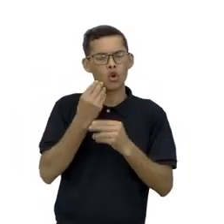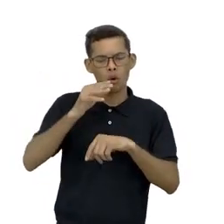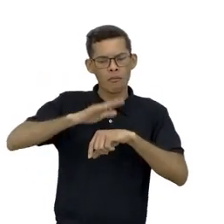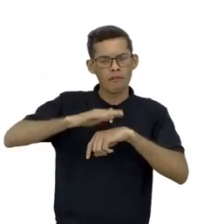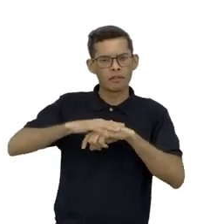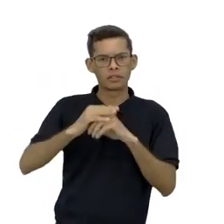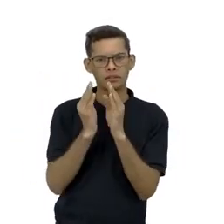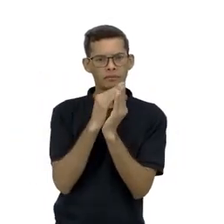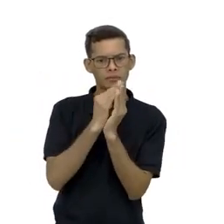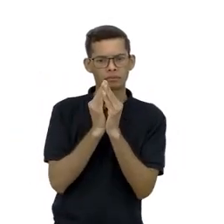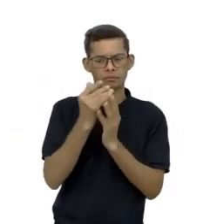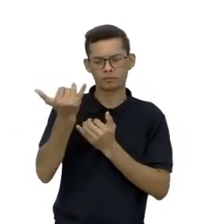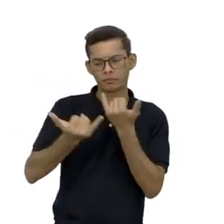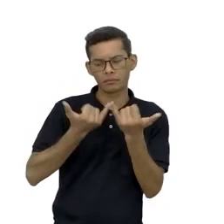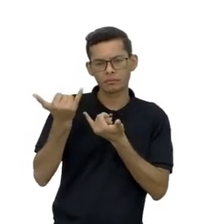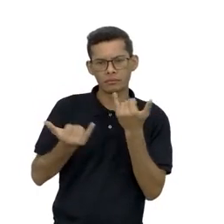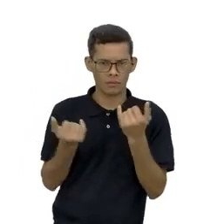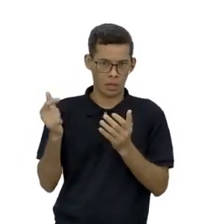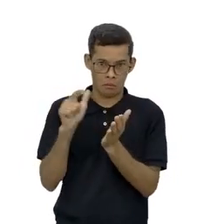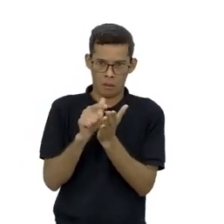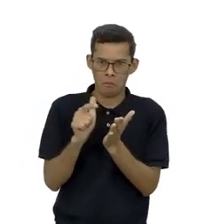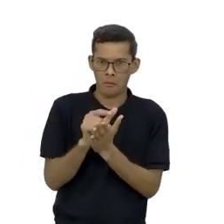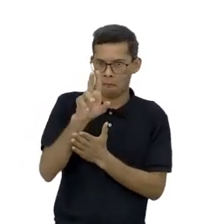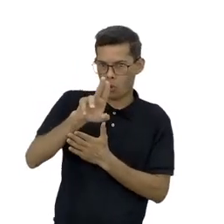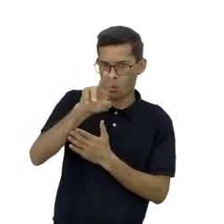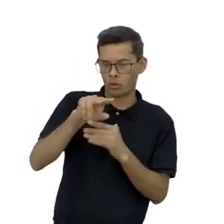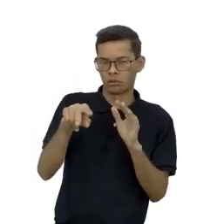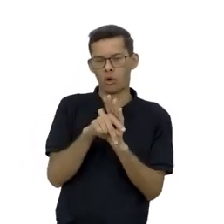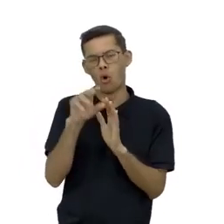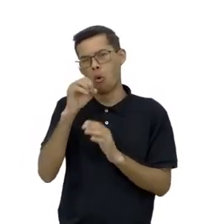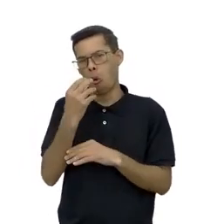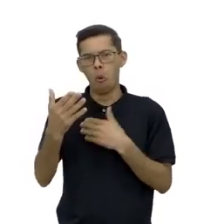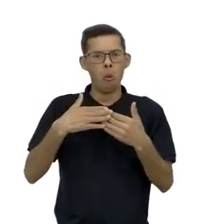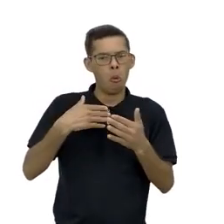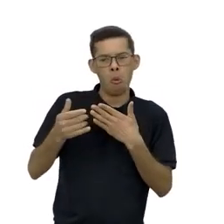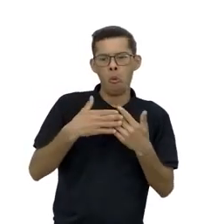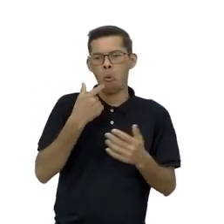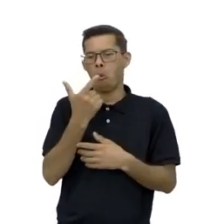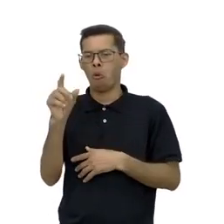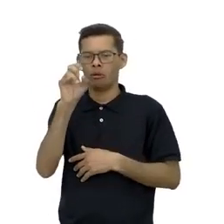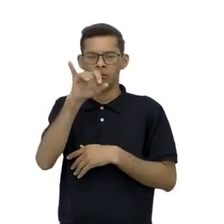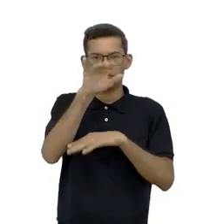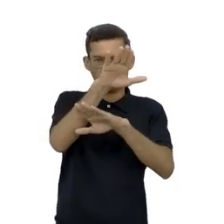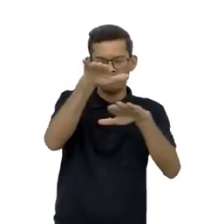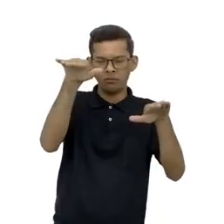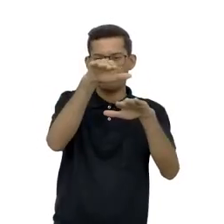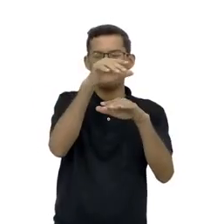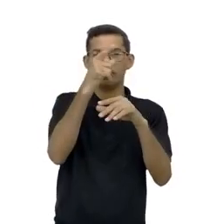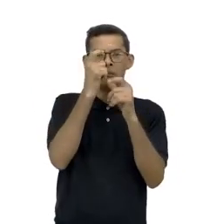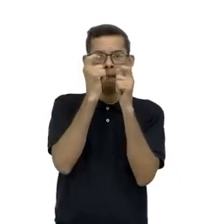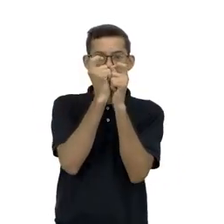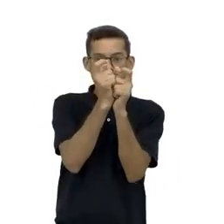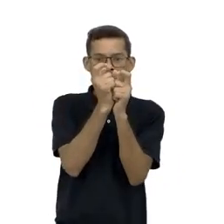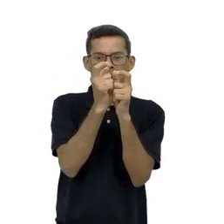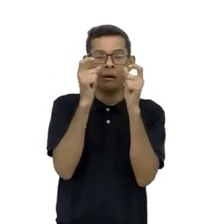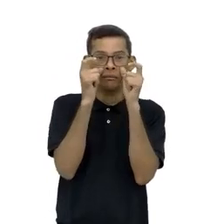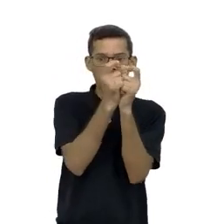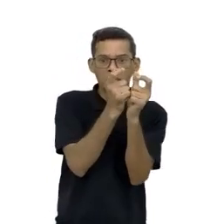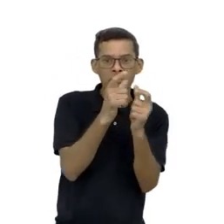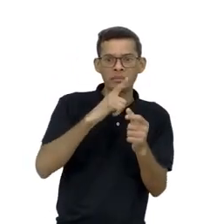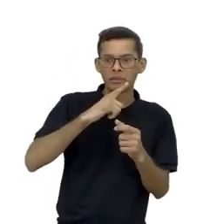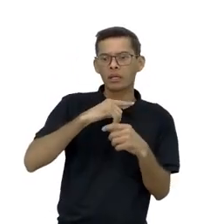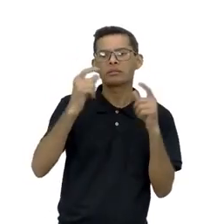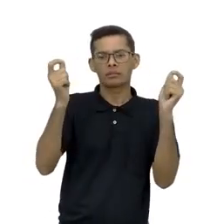brinquedos com papel ou outros que sejam de interesse deles. O objetivo principal dessa sequência é que os